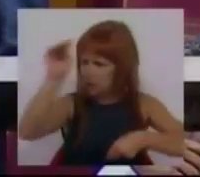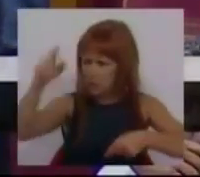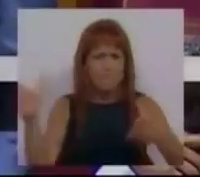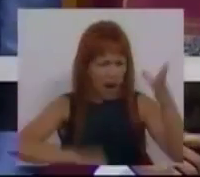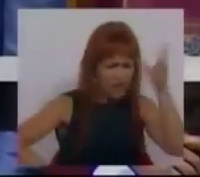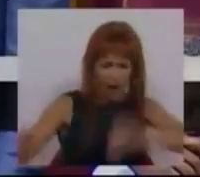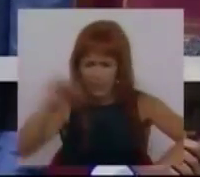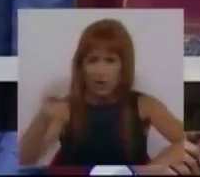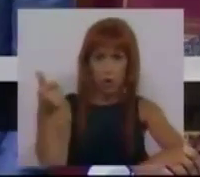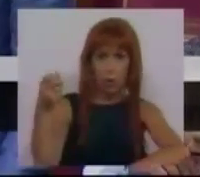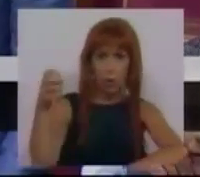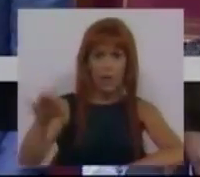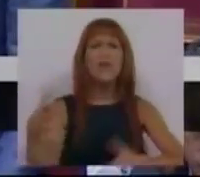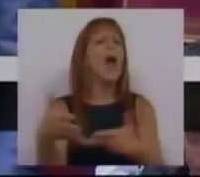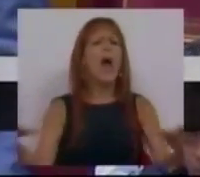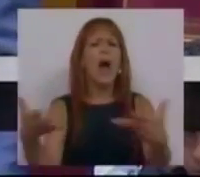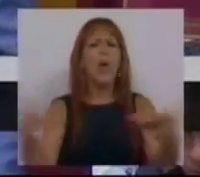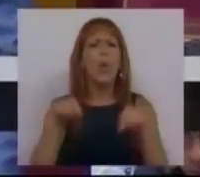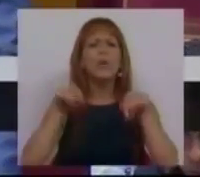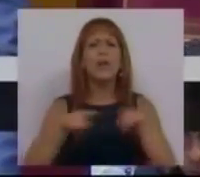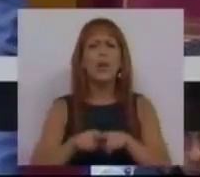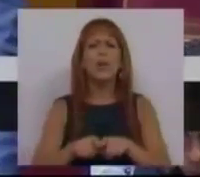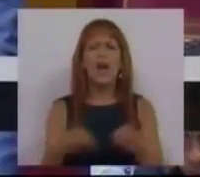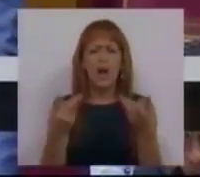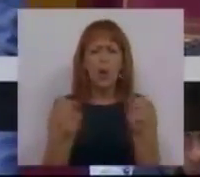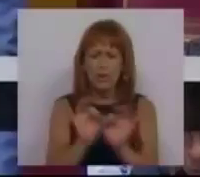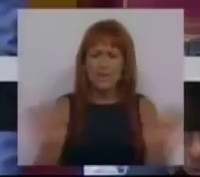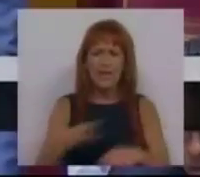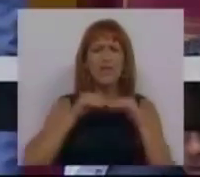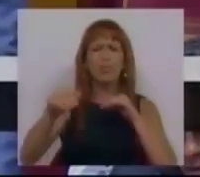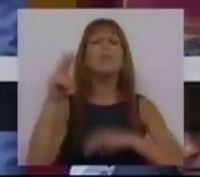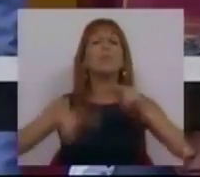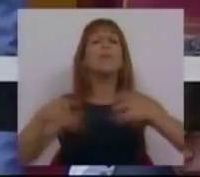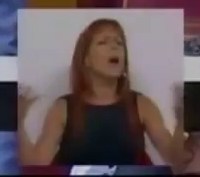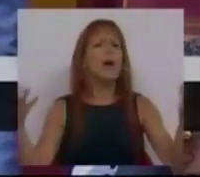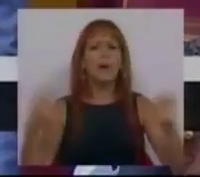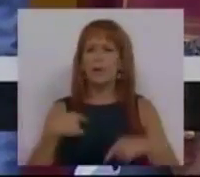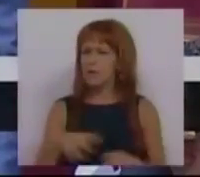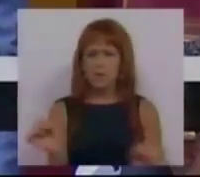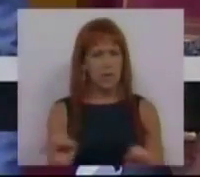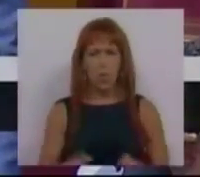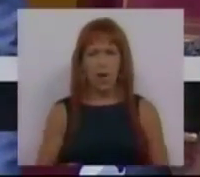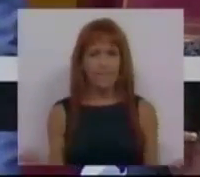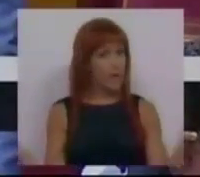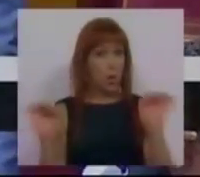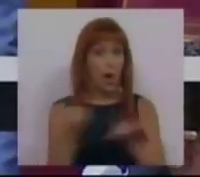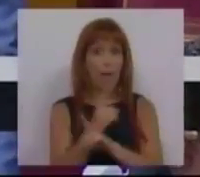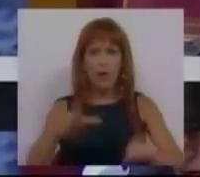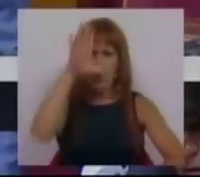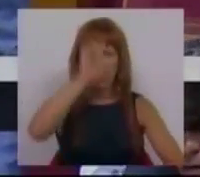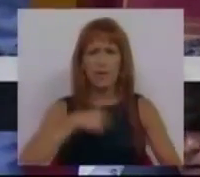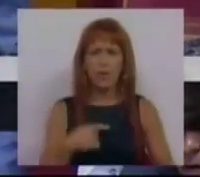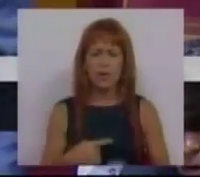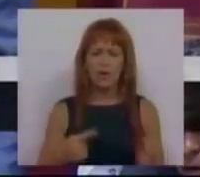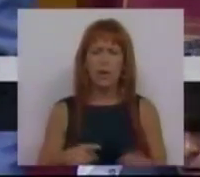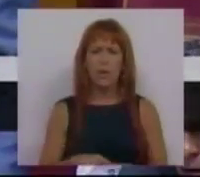atrás de outro do Banco Espírito Santo? Onde fica essa conta certa da estabilidade financeira? Não existe. Não existe porque o Governo tem